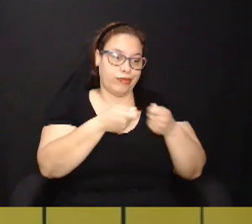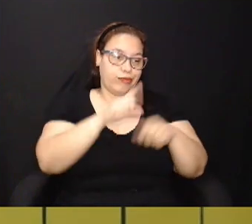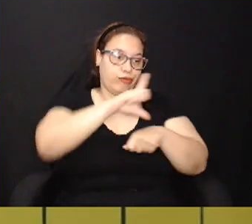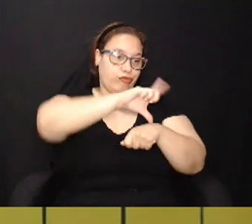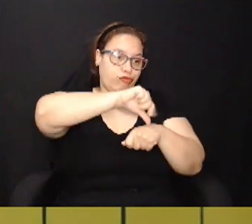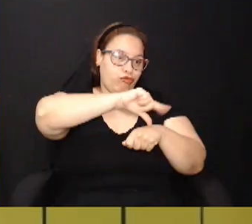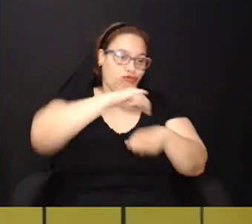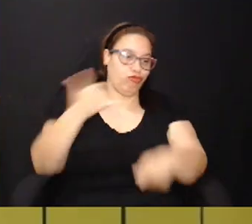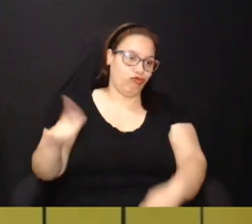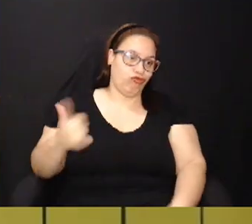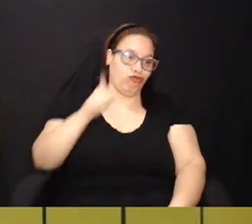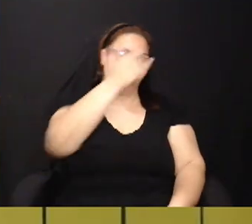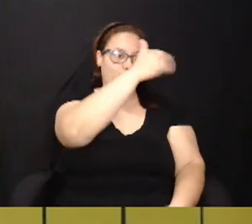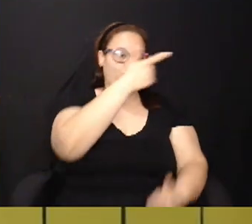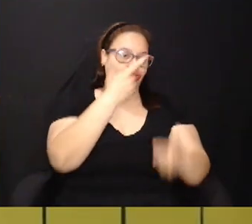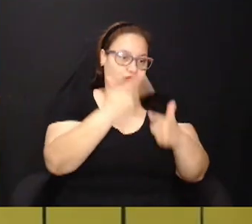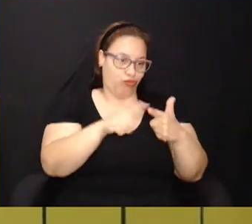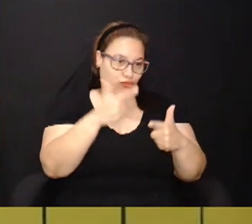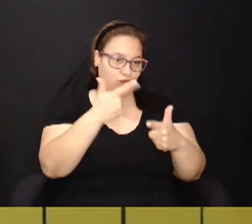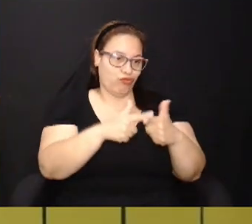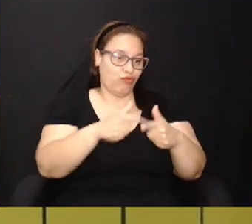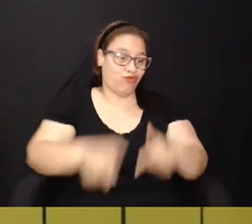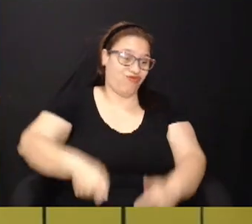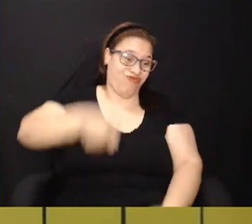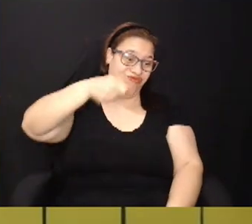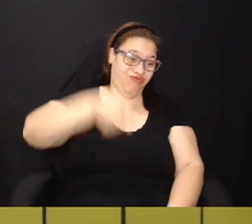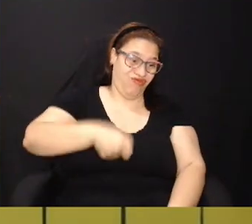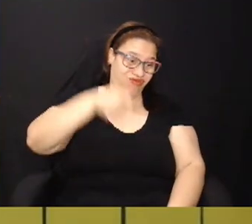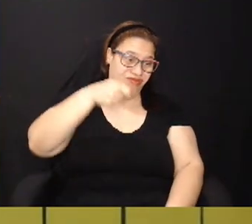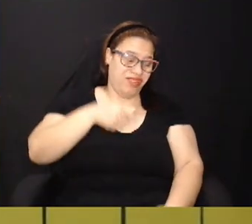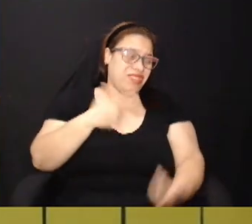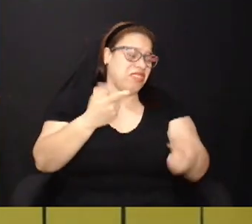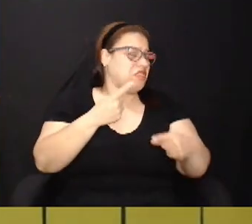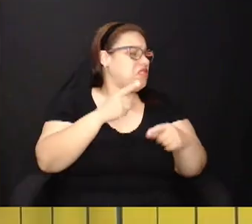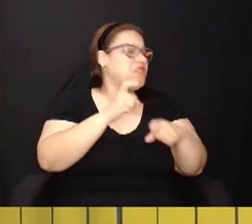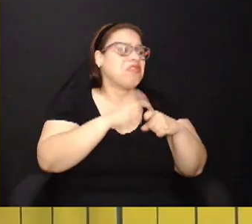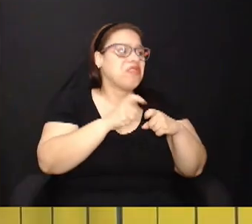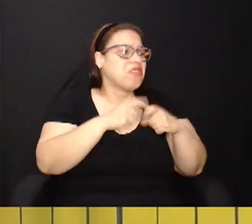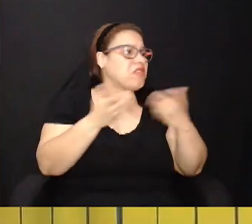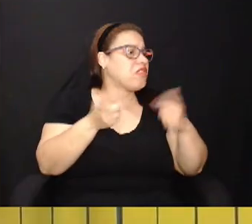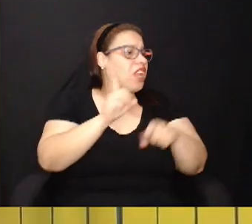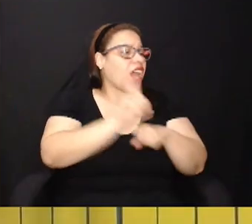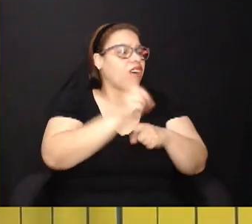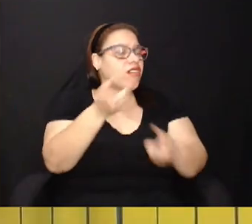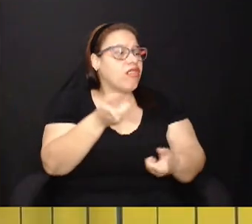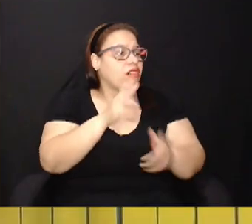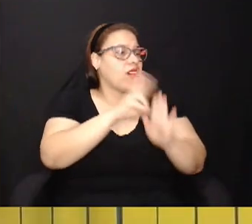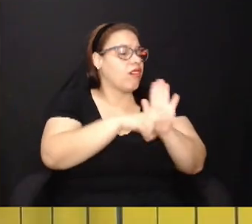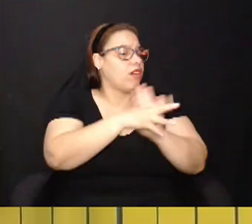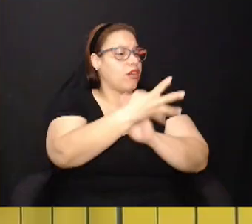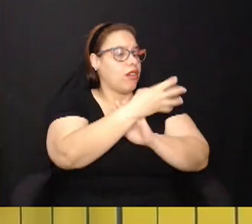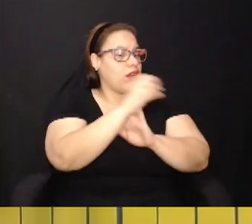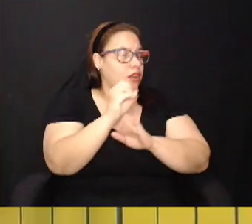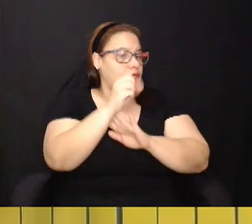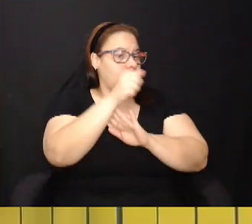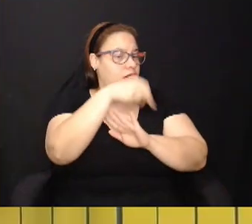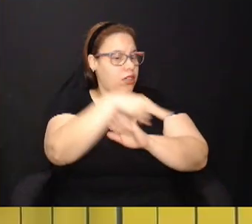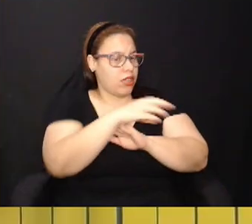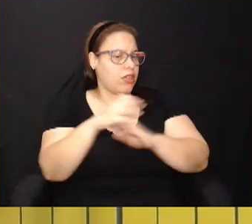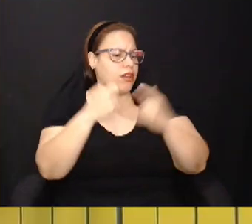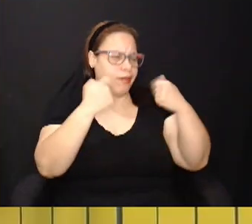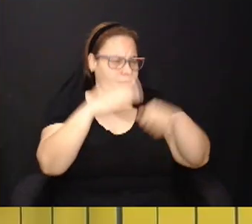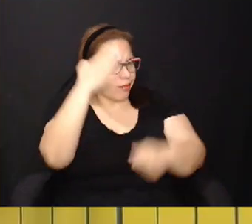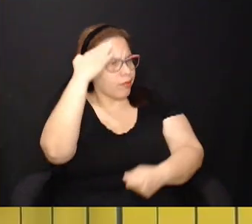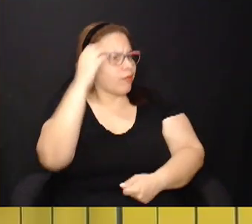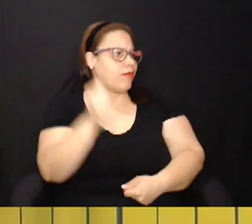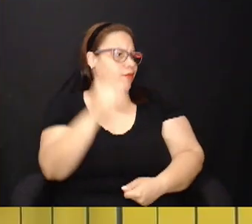e problemas com bagagem. Agora, doutor, o que é essa Resolução 400 da ANAC? A gente precisa saber e entender